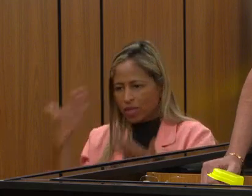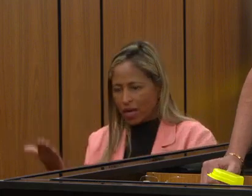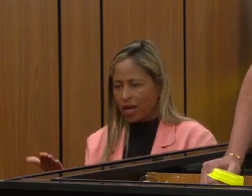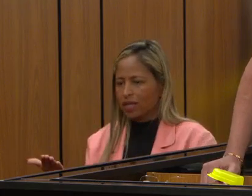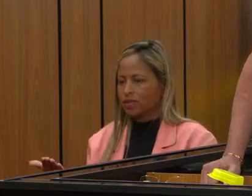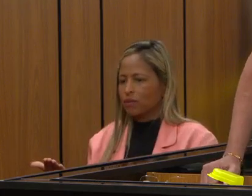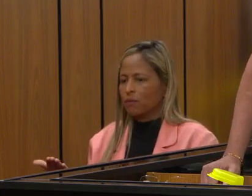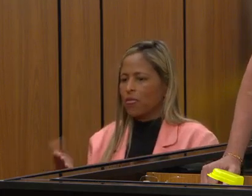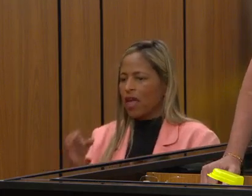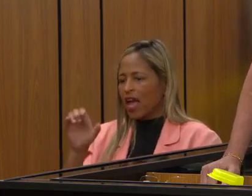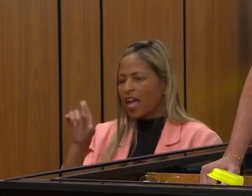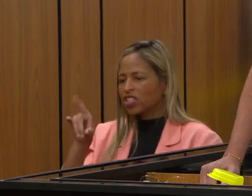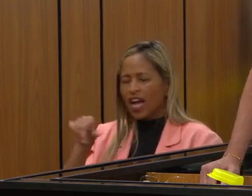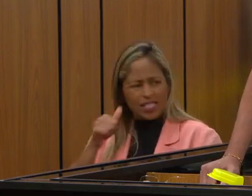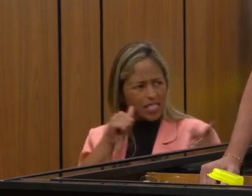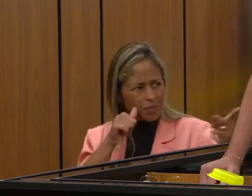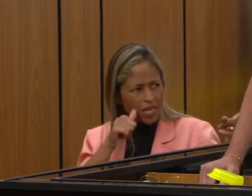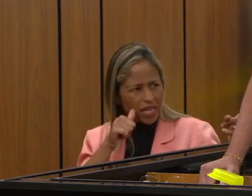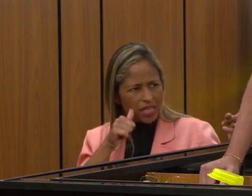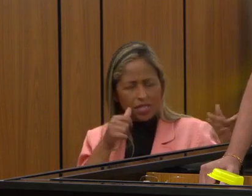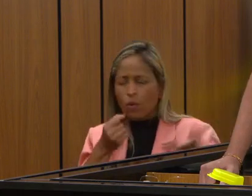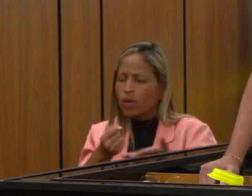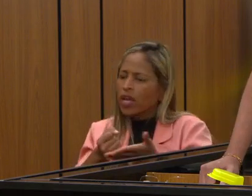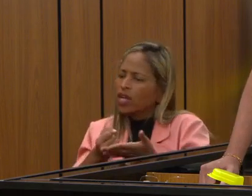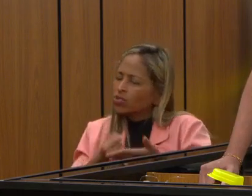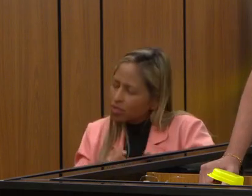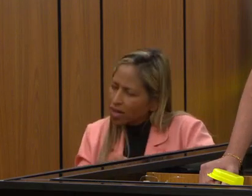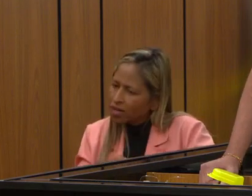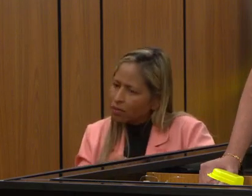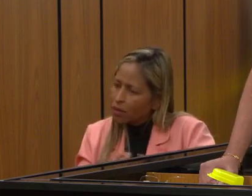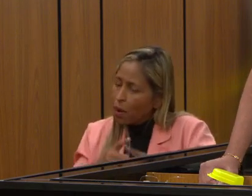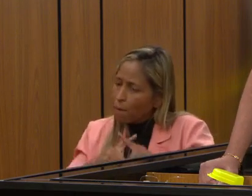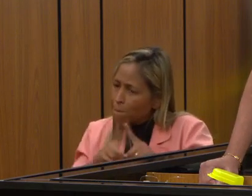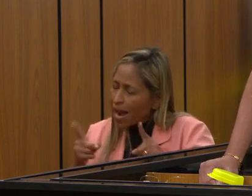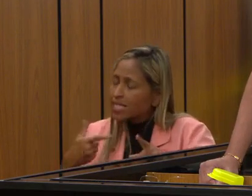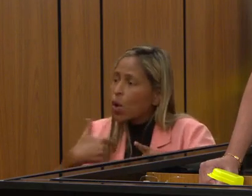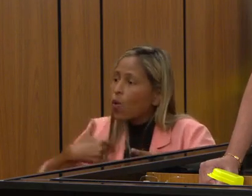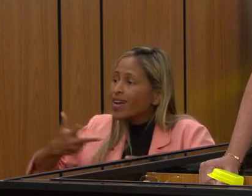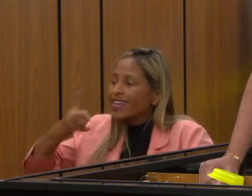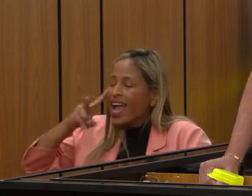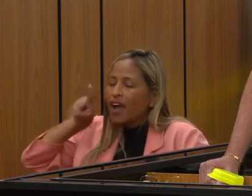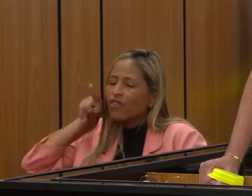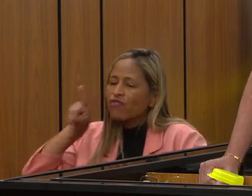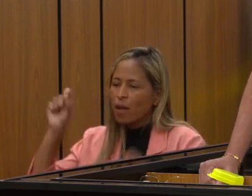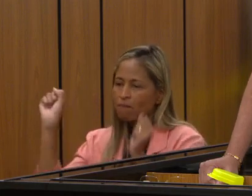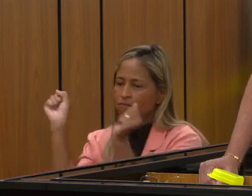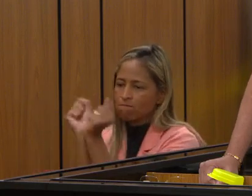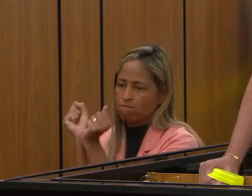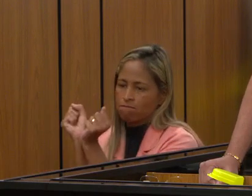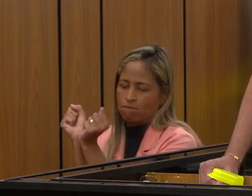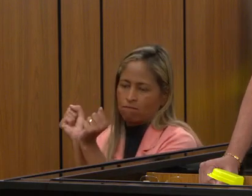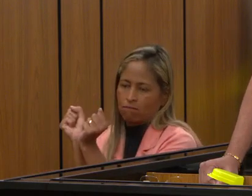PVC de Vânia edileia que tá aqui nos ajudando mas eu queria ver essas pessoas presas